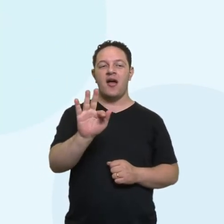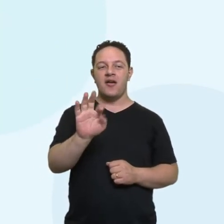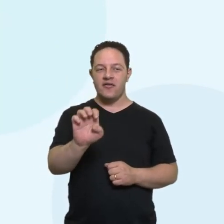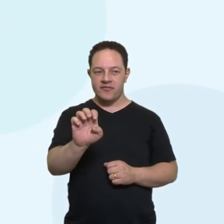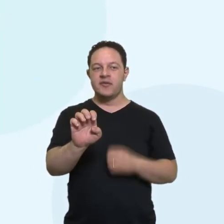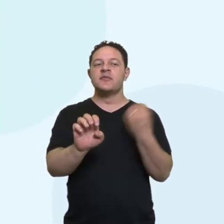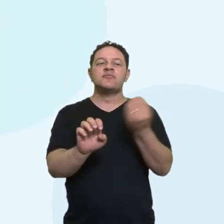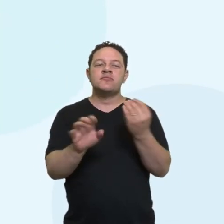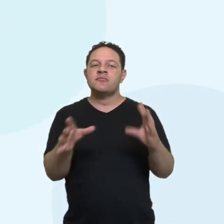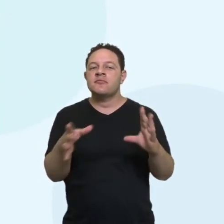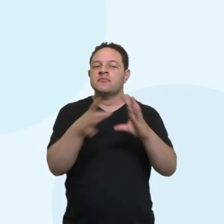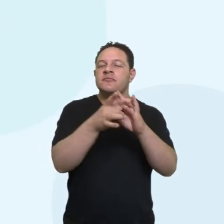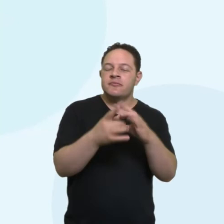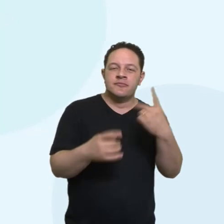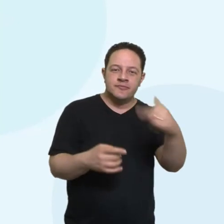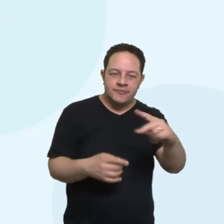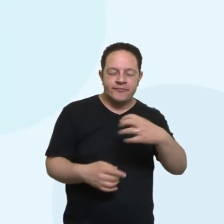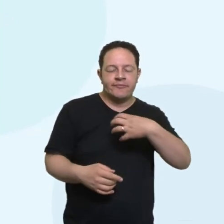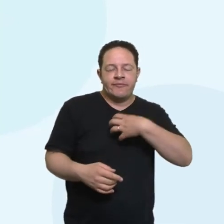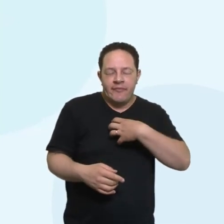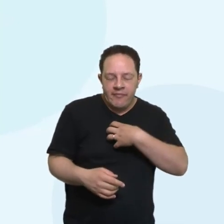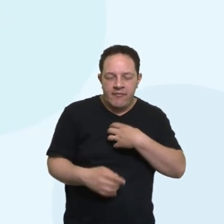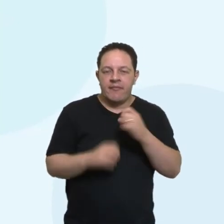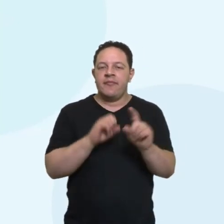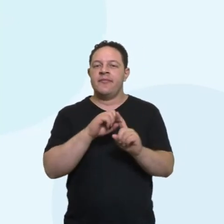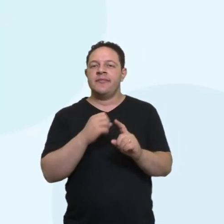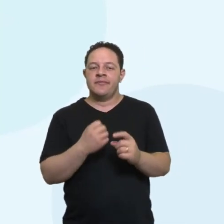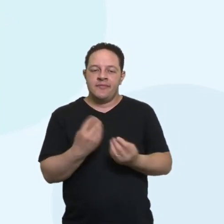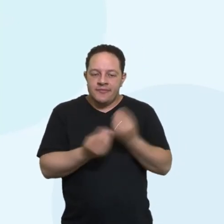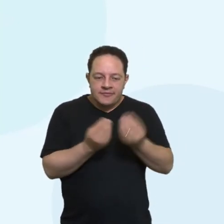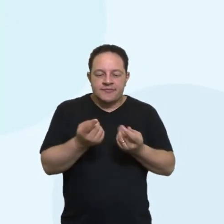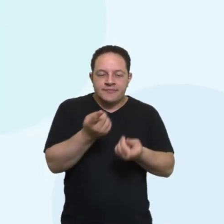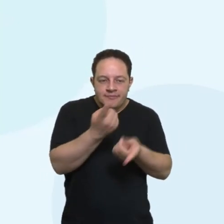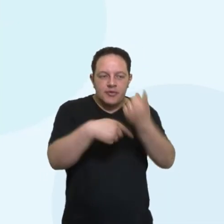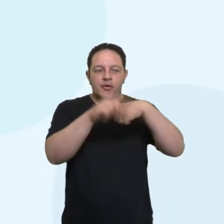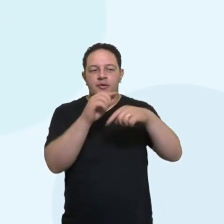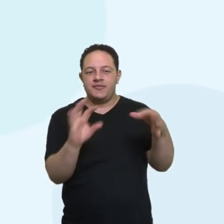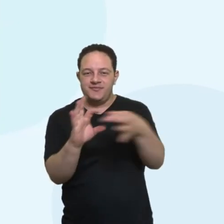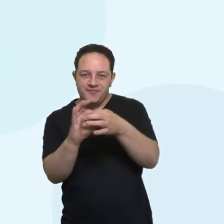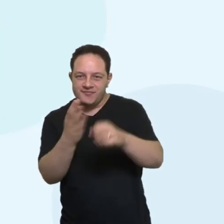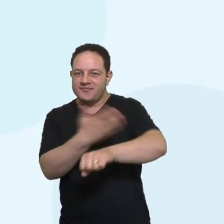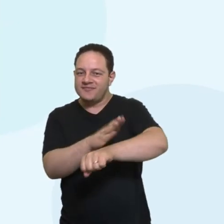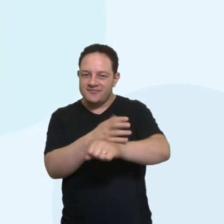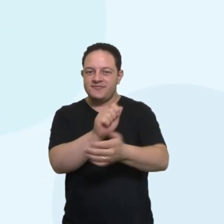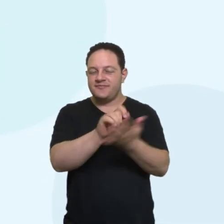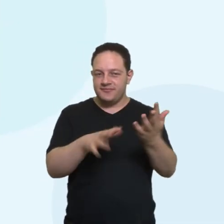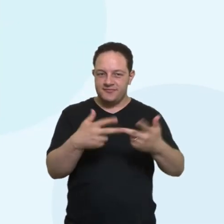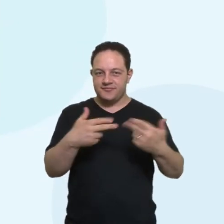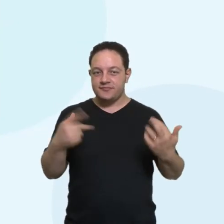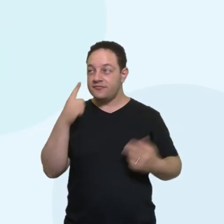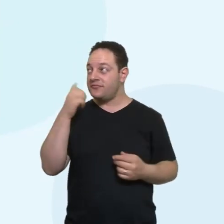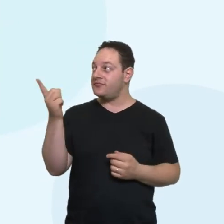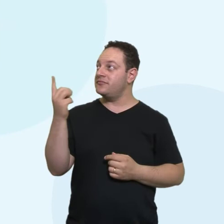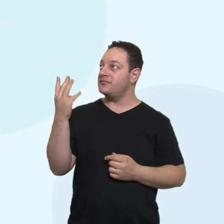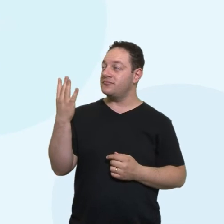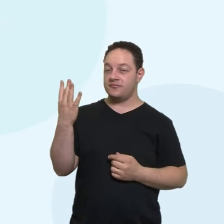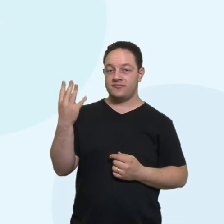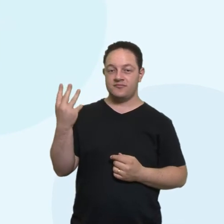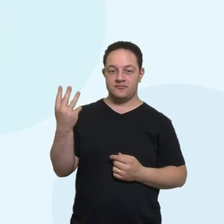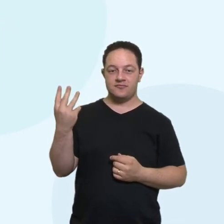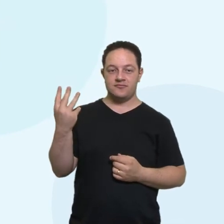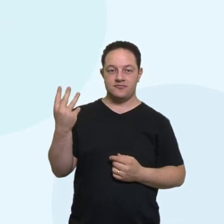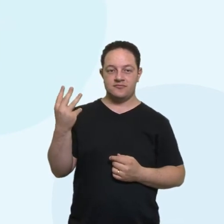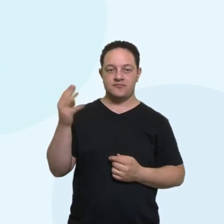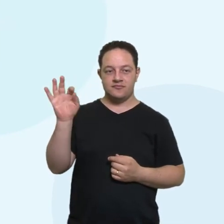as competências socioemocionais ao desenvolvimento das nossas atividades na área Oi claris quarenta e três por cento